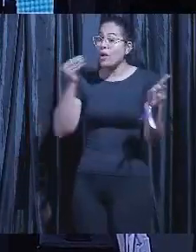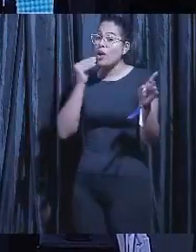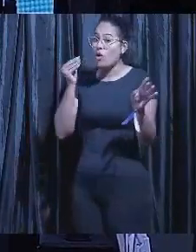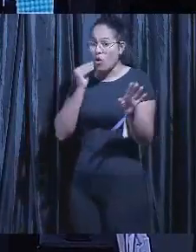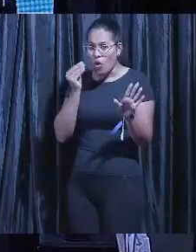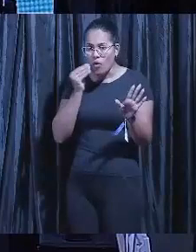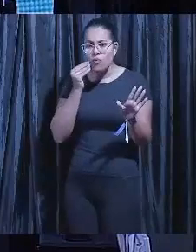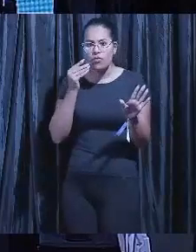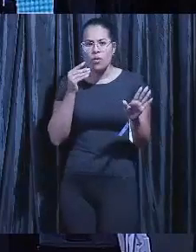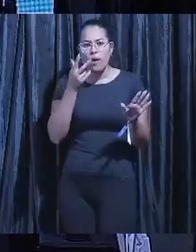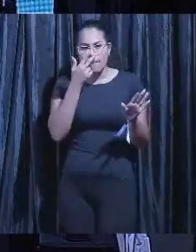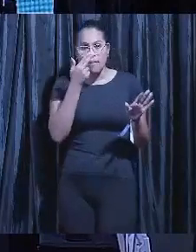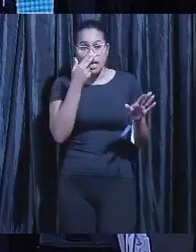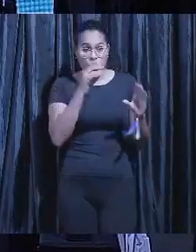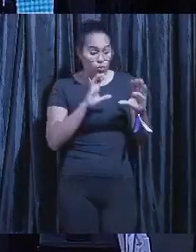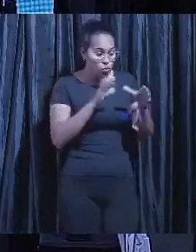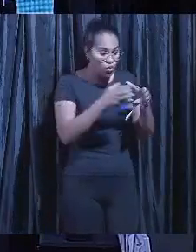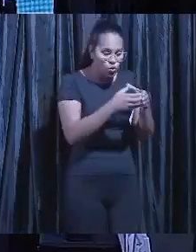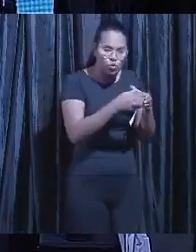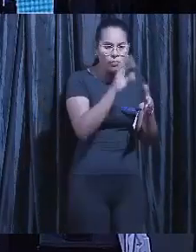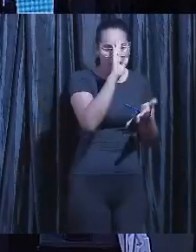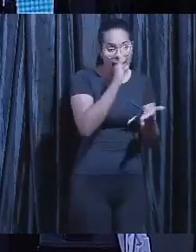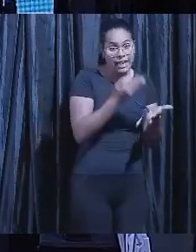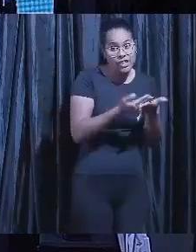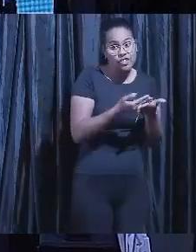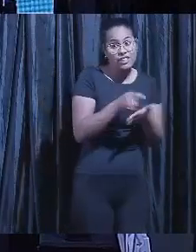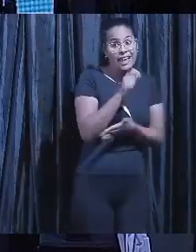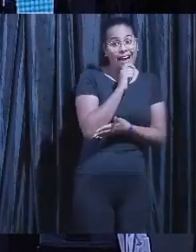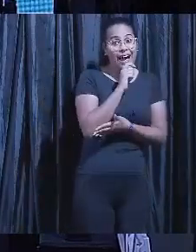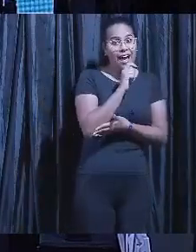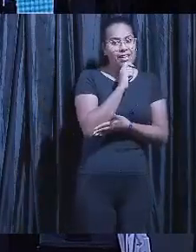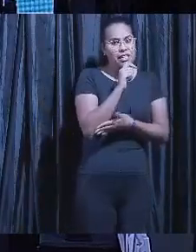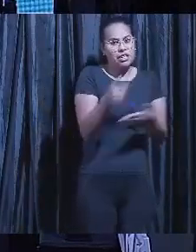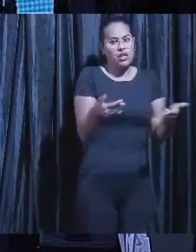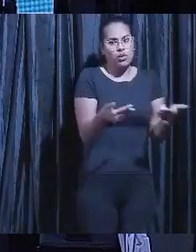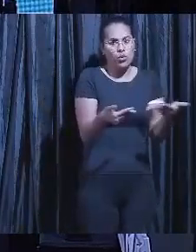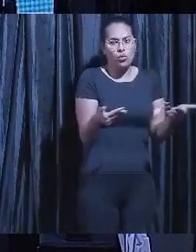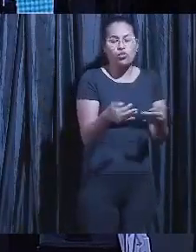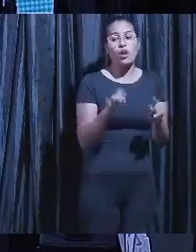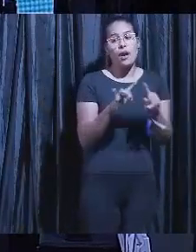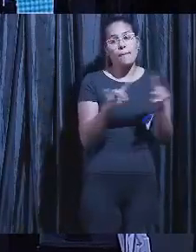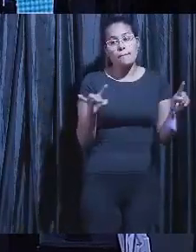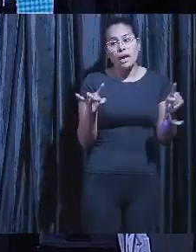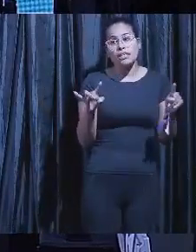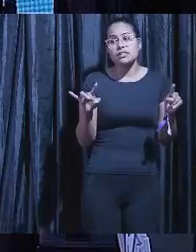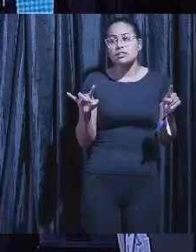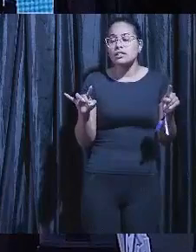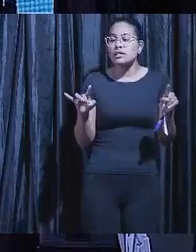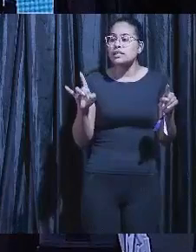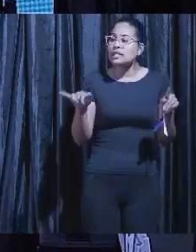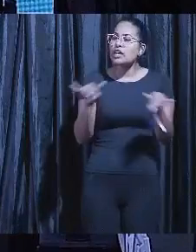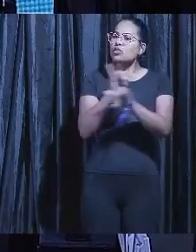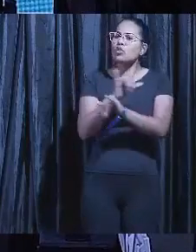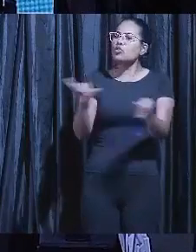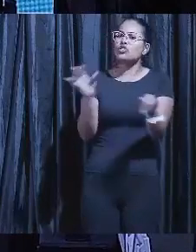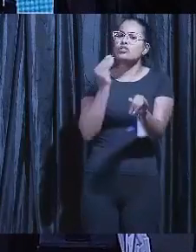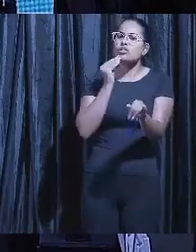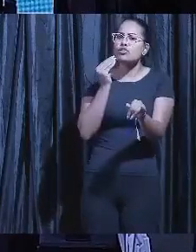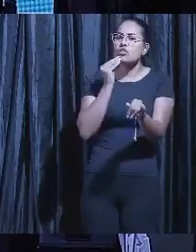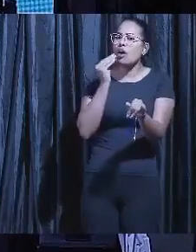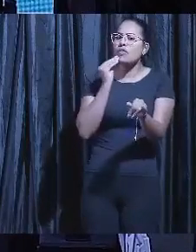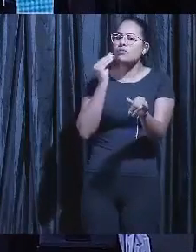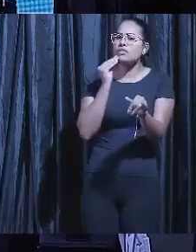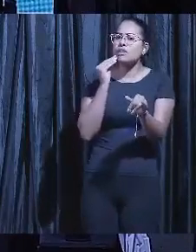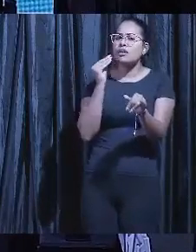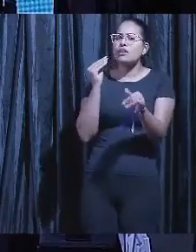um nicho que acredita nisso até hoje. Então, deveriam ser notícias óbvias que não têm